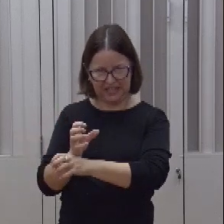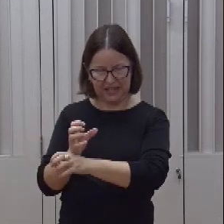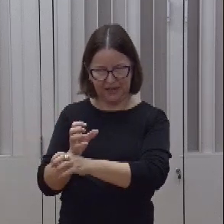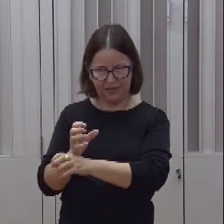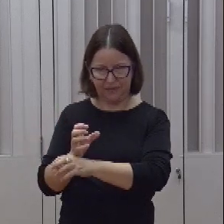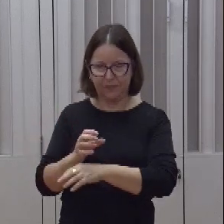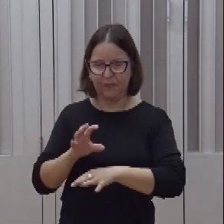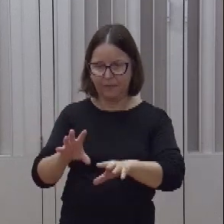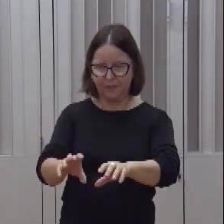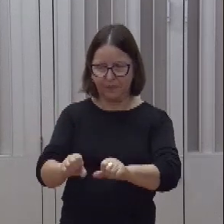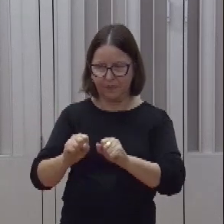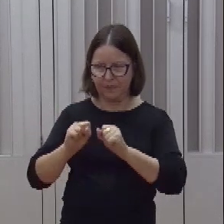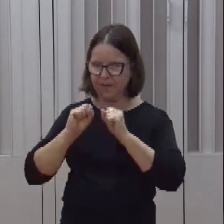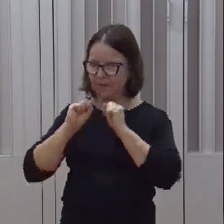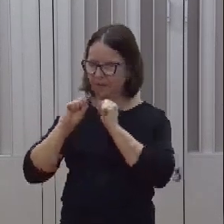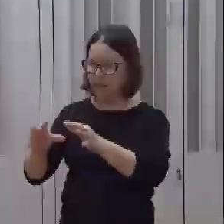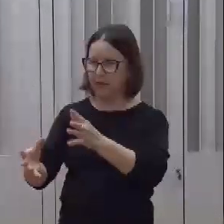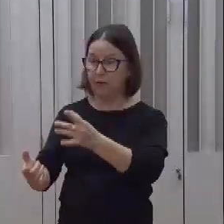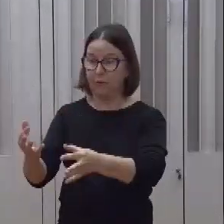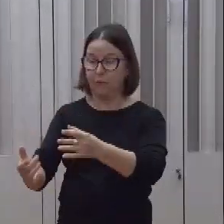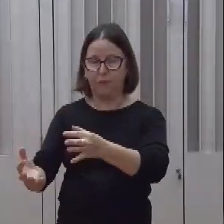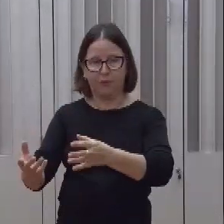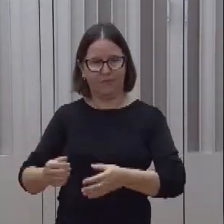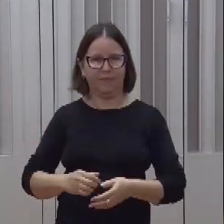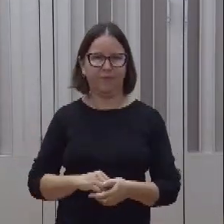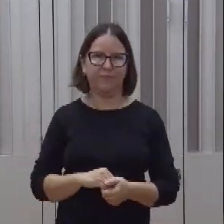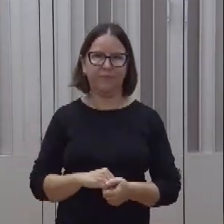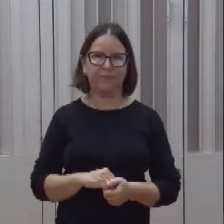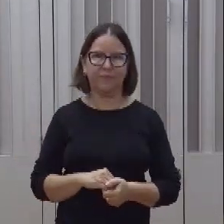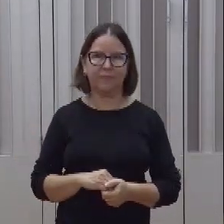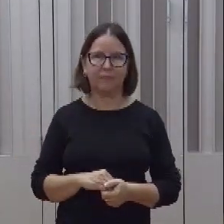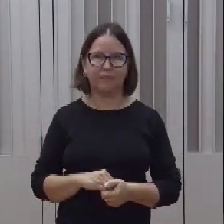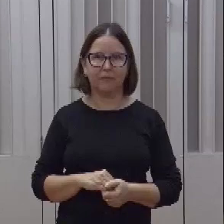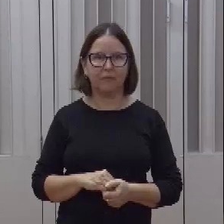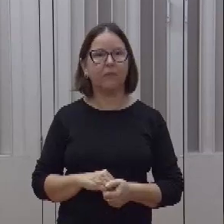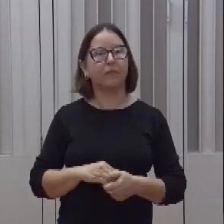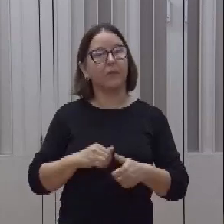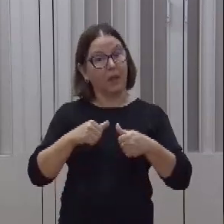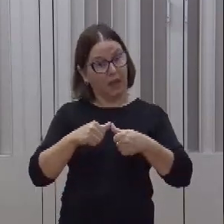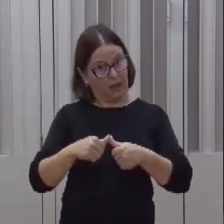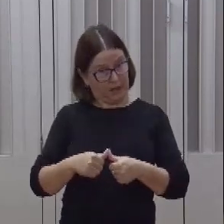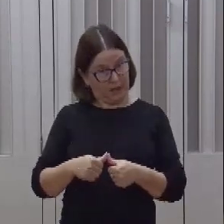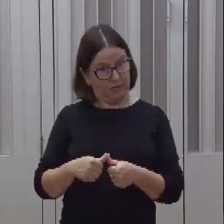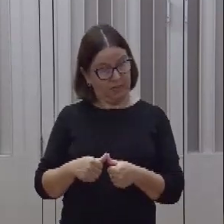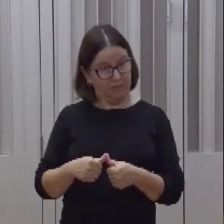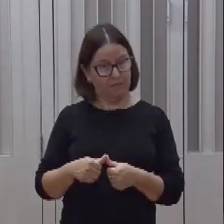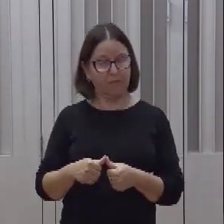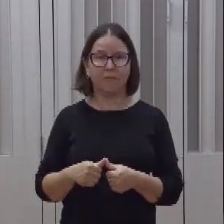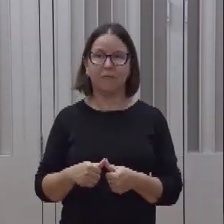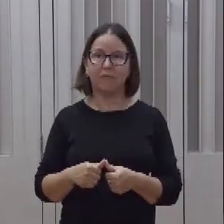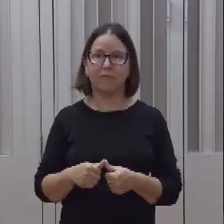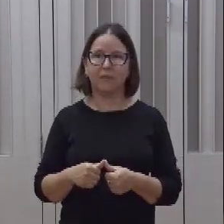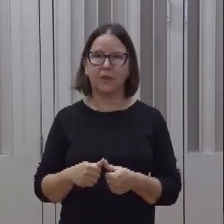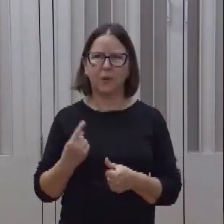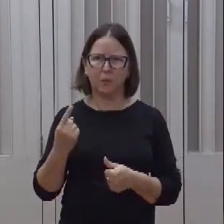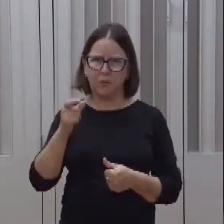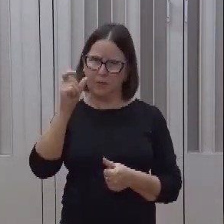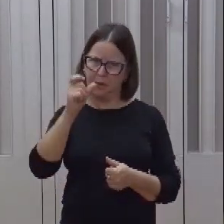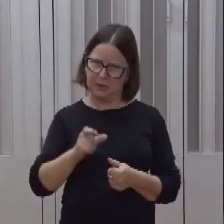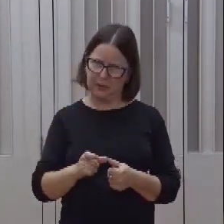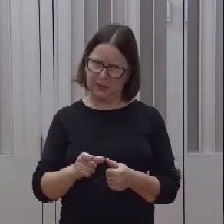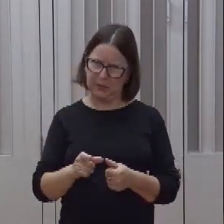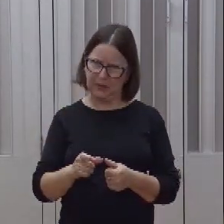e o queimam. Parece que ele está dizendo isso. Mas é isto mesmo. Uma pessoa que está em Cristo